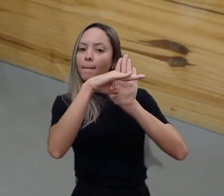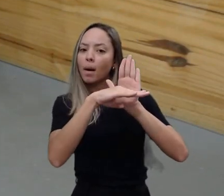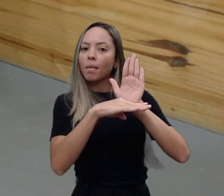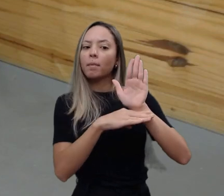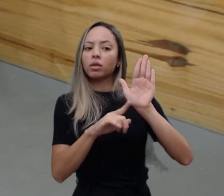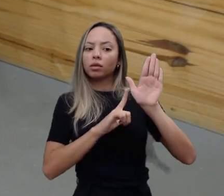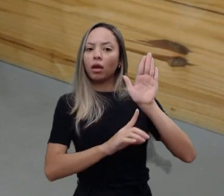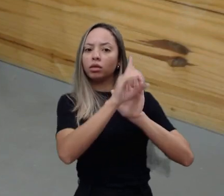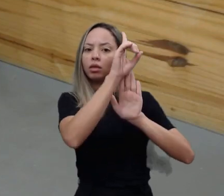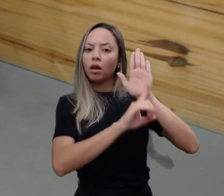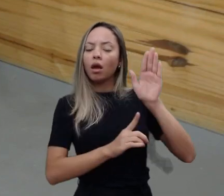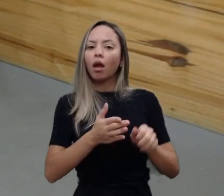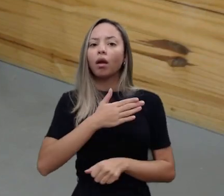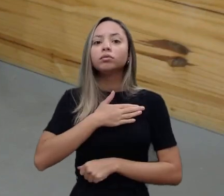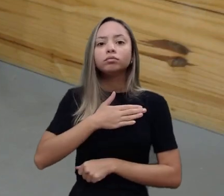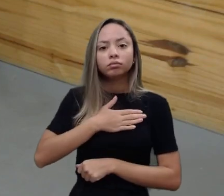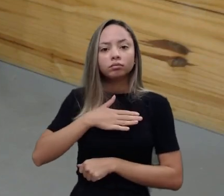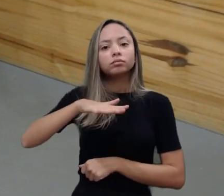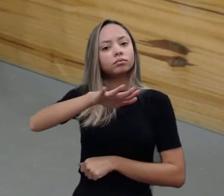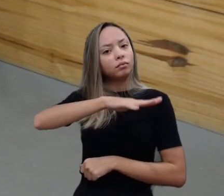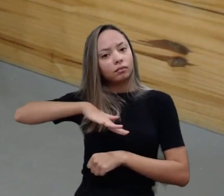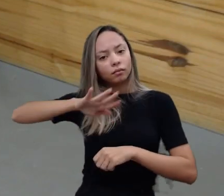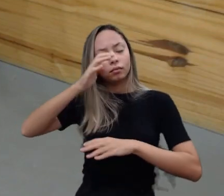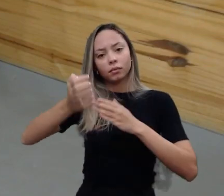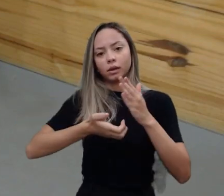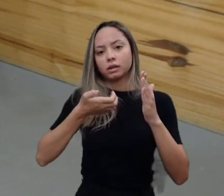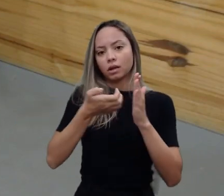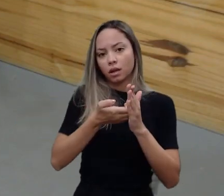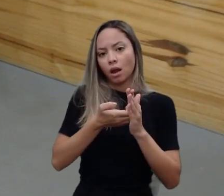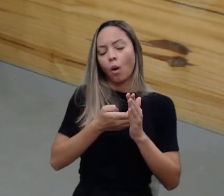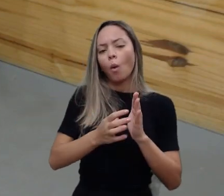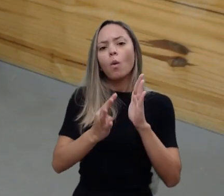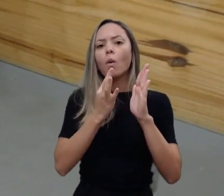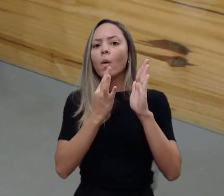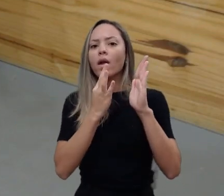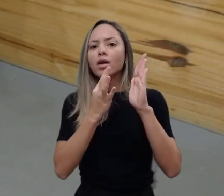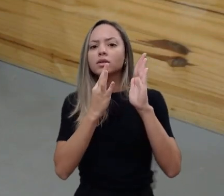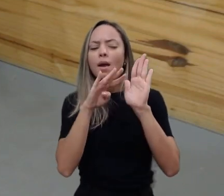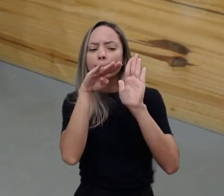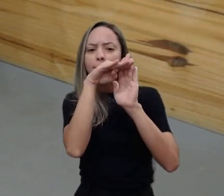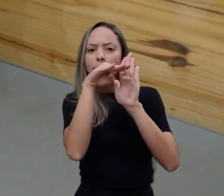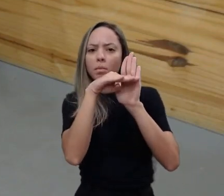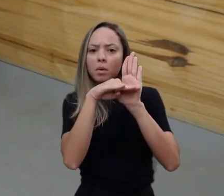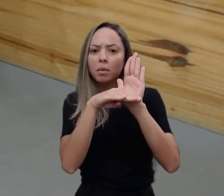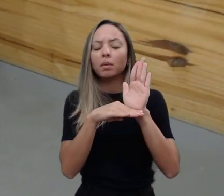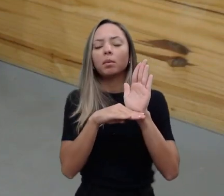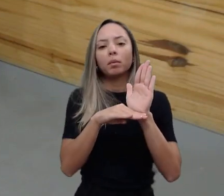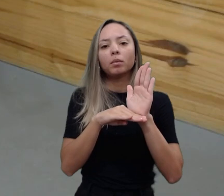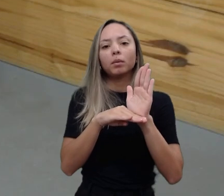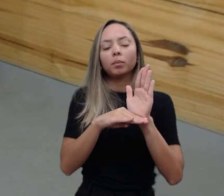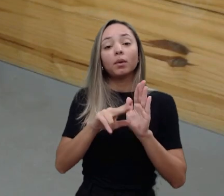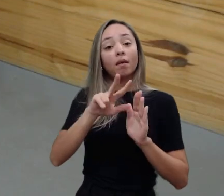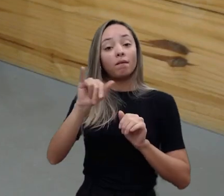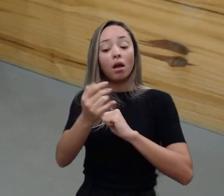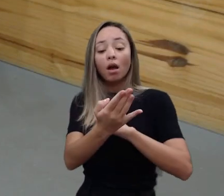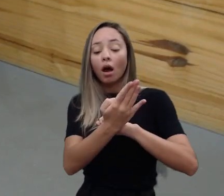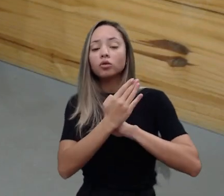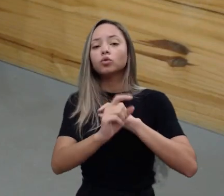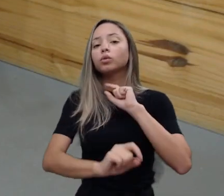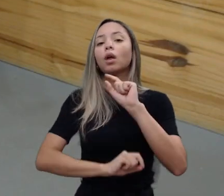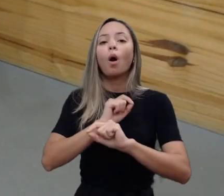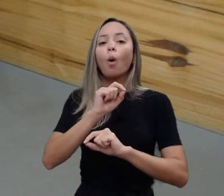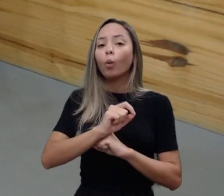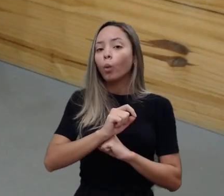reger o seu tipo de atividade empresarial. Ou seja, conhecer melhor a atividade empresarial vai fazer com